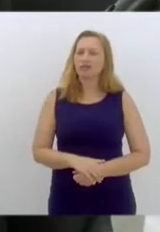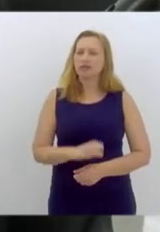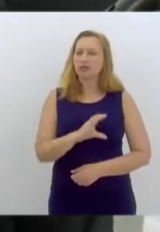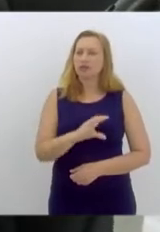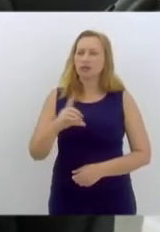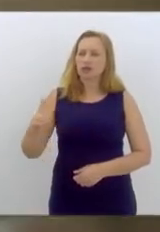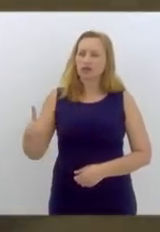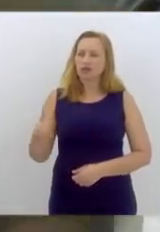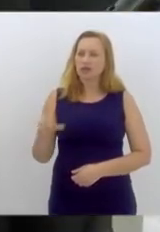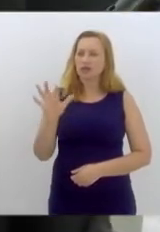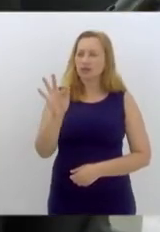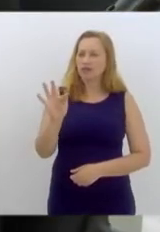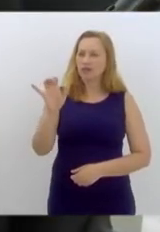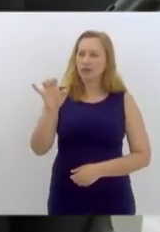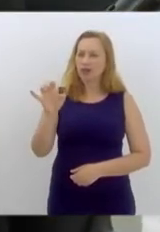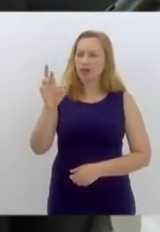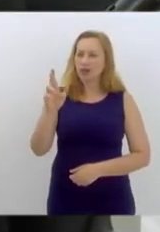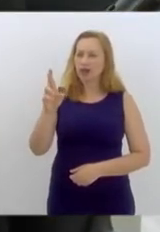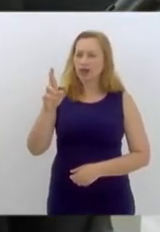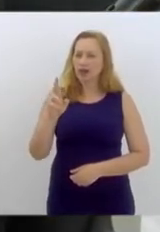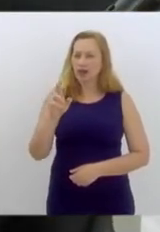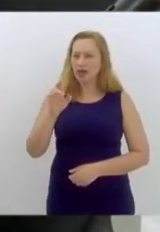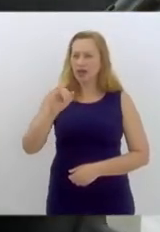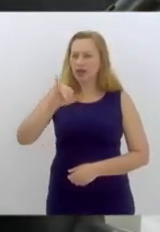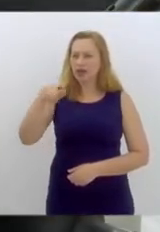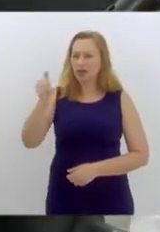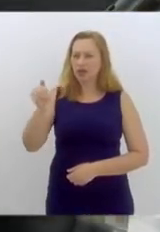coordenadora da FERJ.